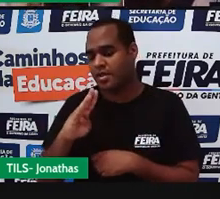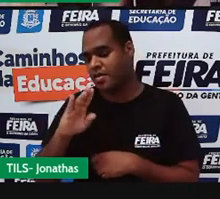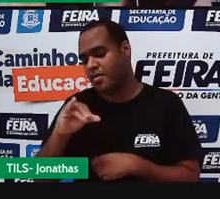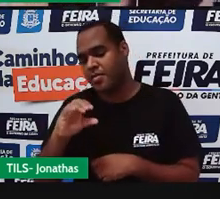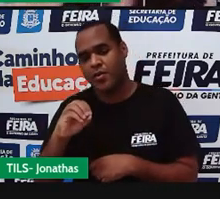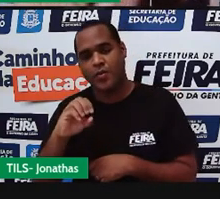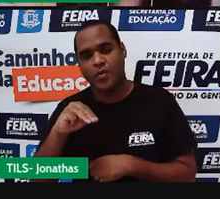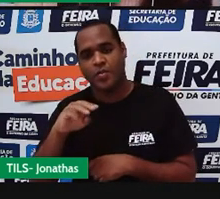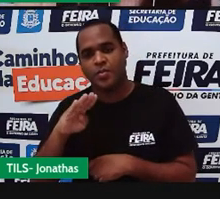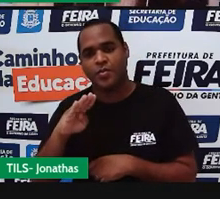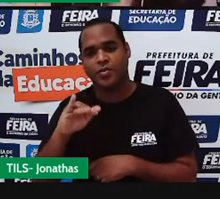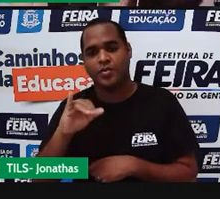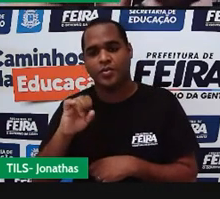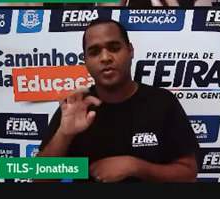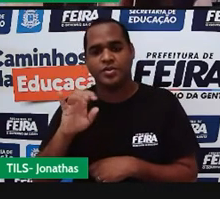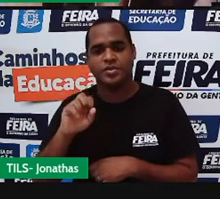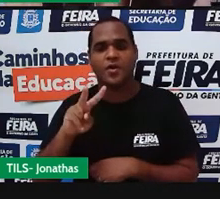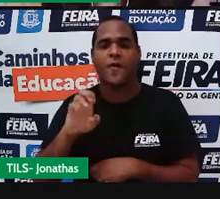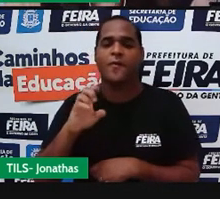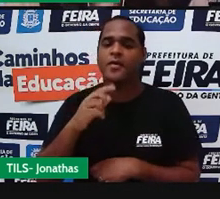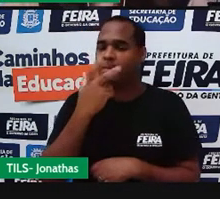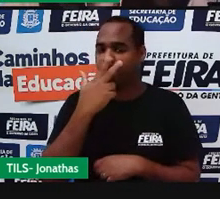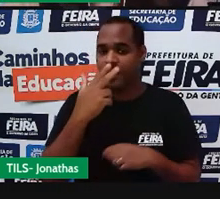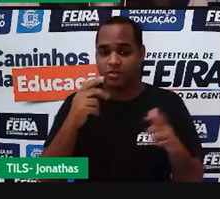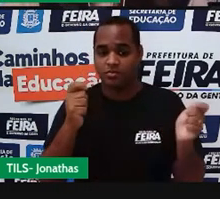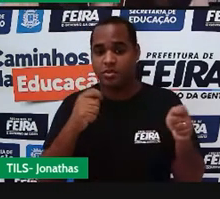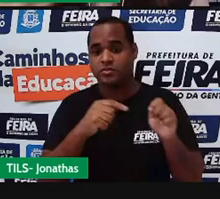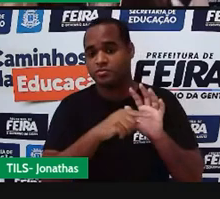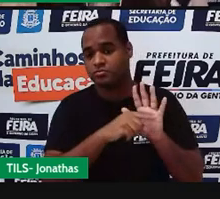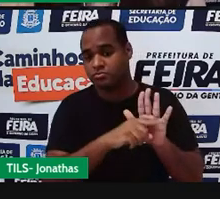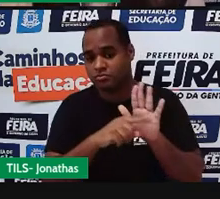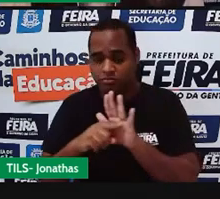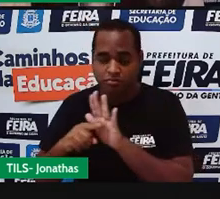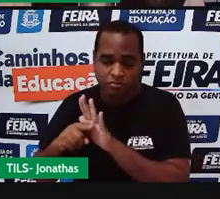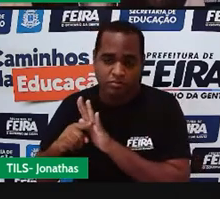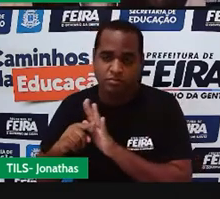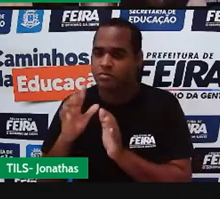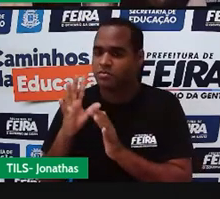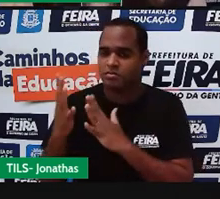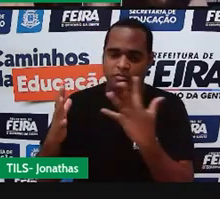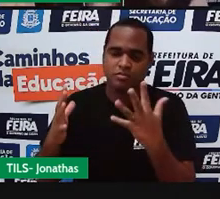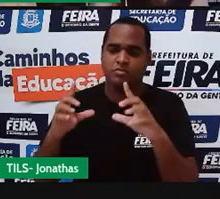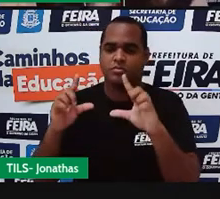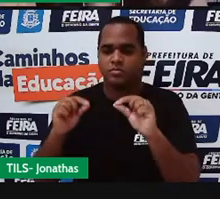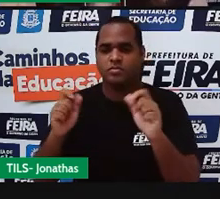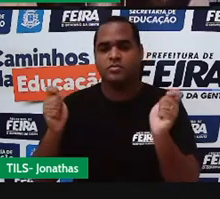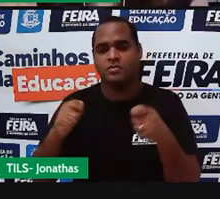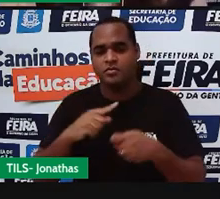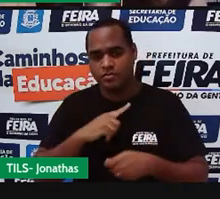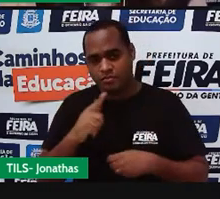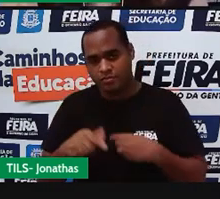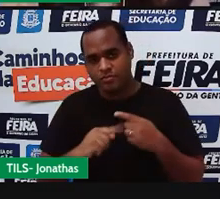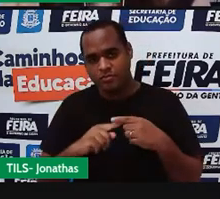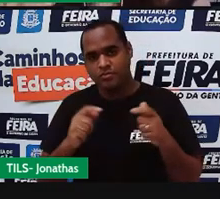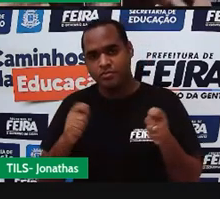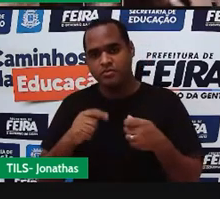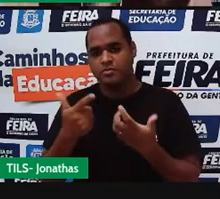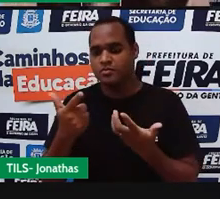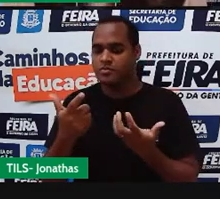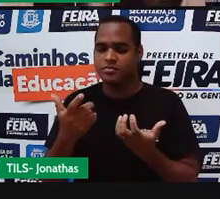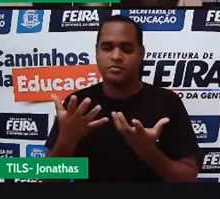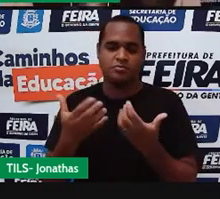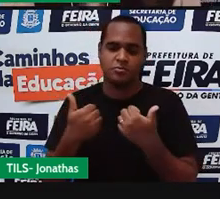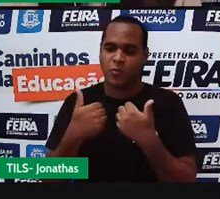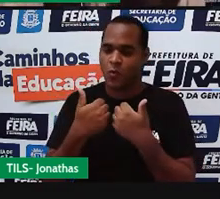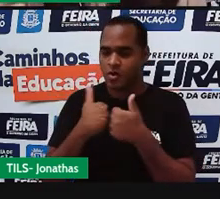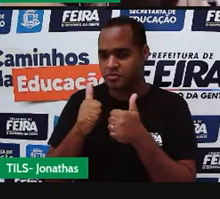biocombustível é porque um combustível que ele agride menos o meio ambiente além disso a gente pode também optar por métodos de transporte que